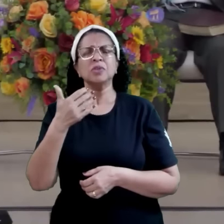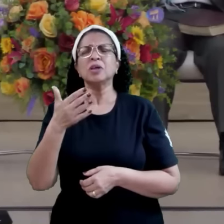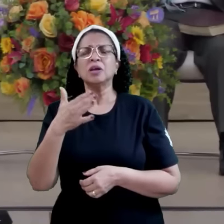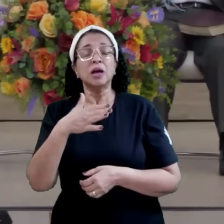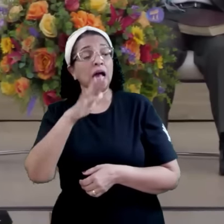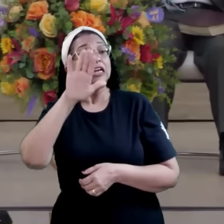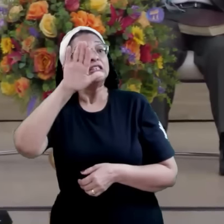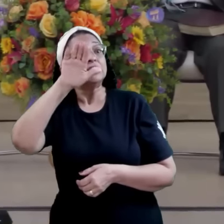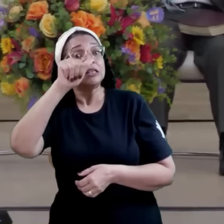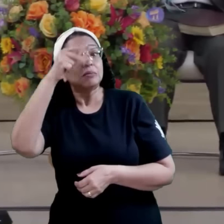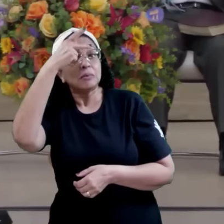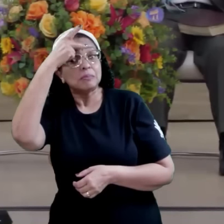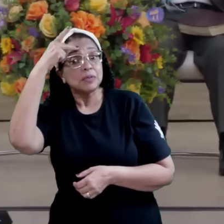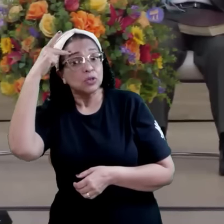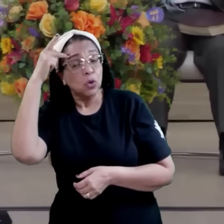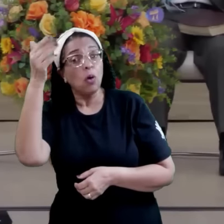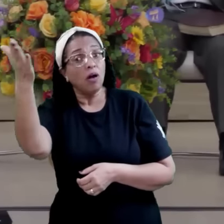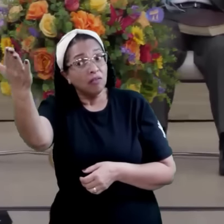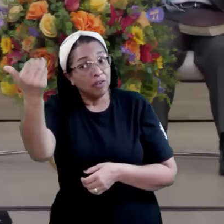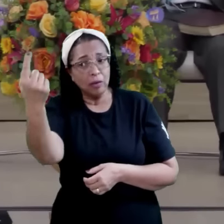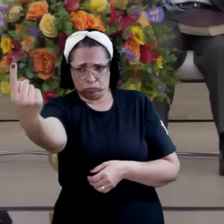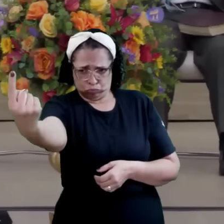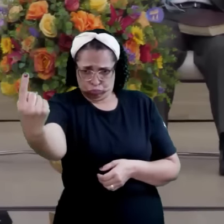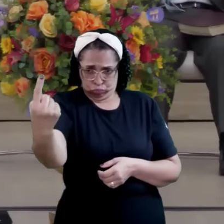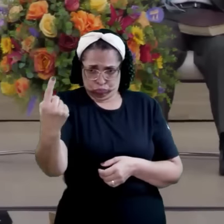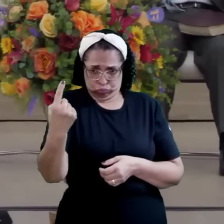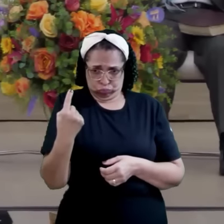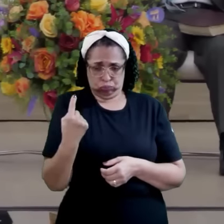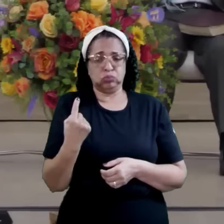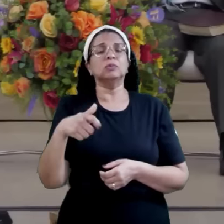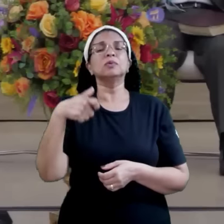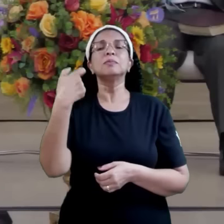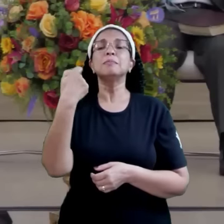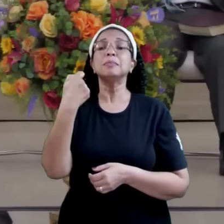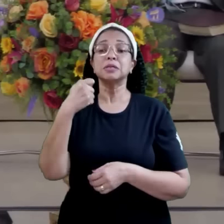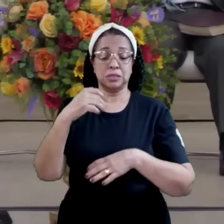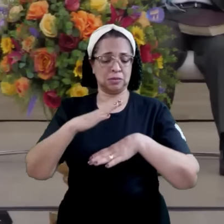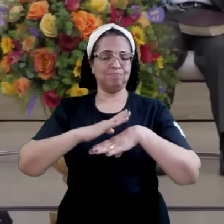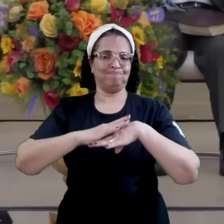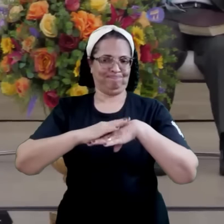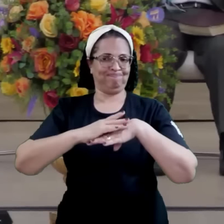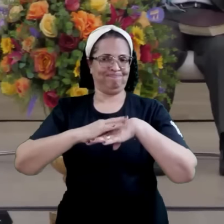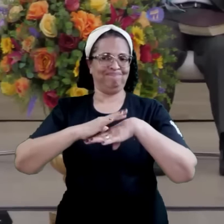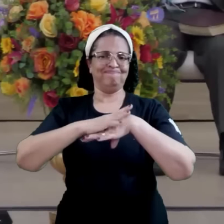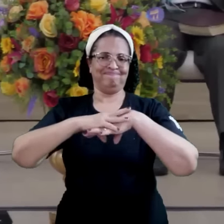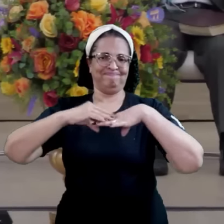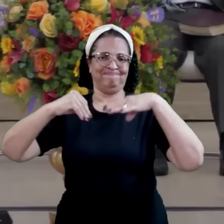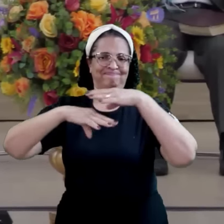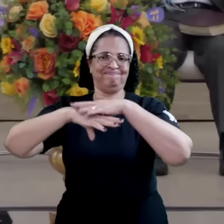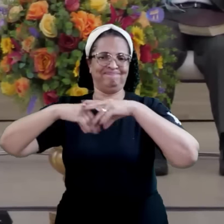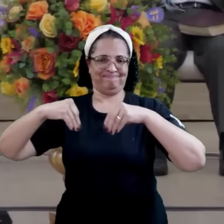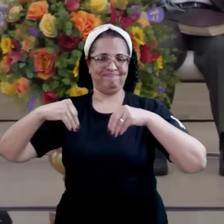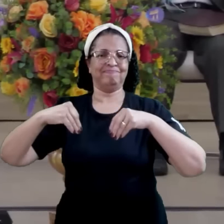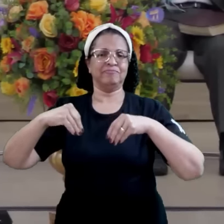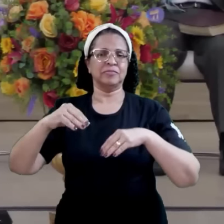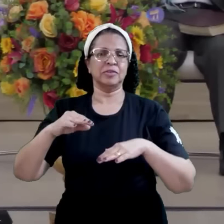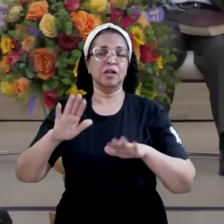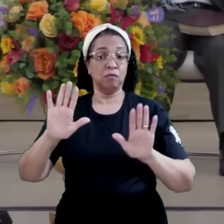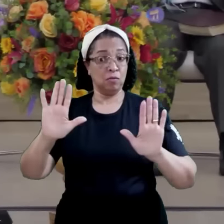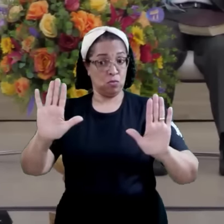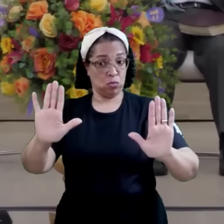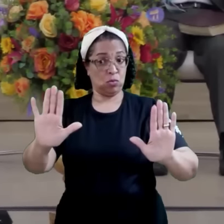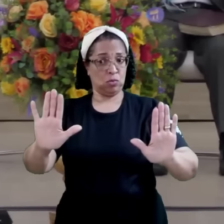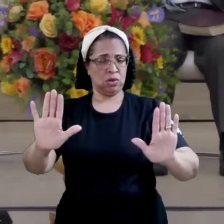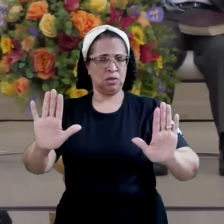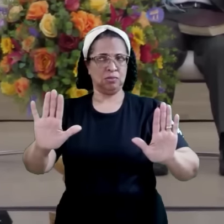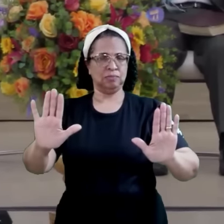orelha aqui agora chama pra frente quem precisa de cura irmãos com a liberdade que me dada Pastor tá chamando quem precisa de